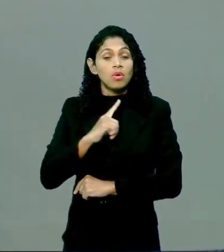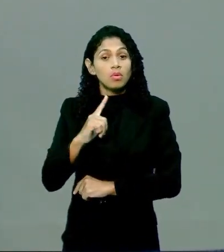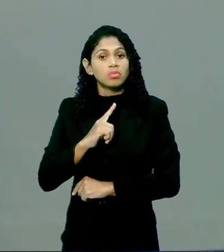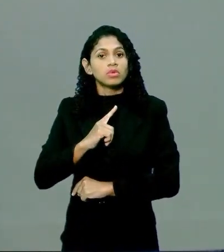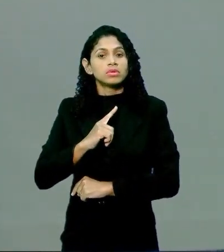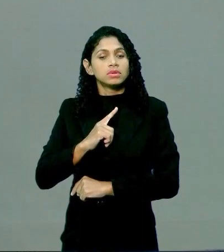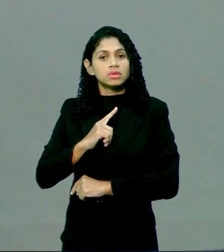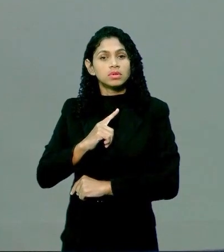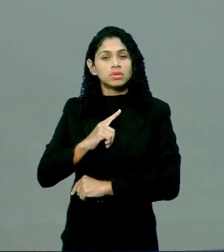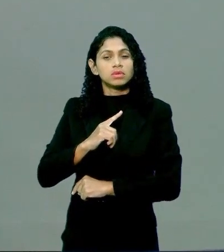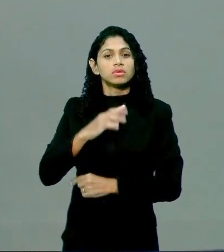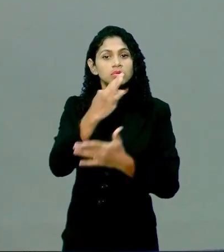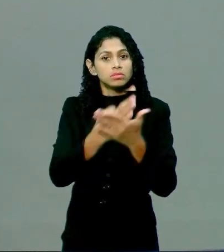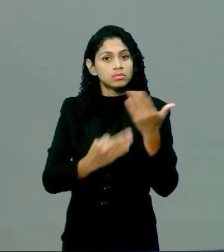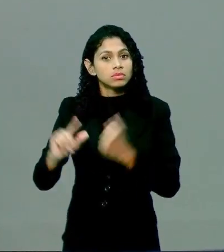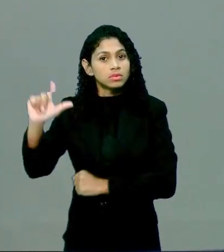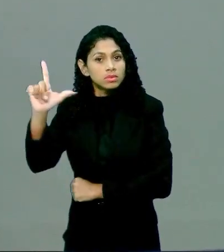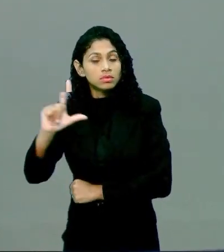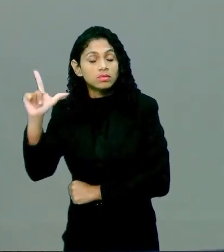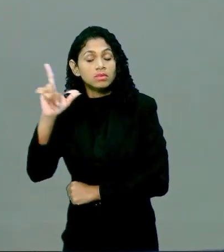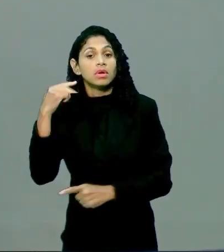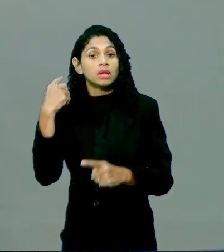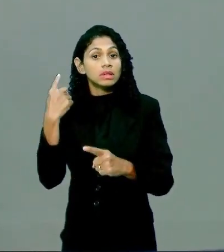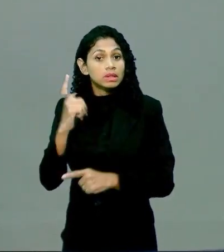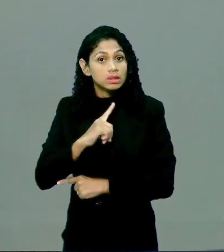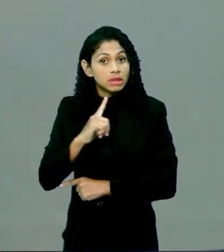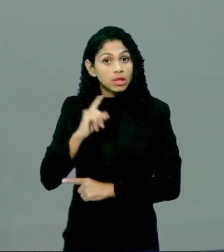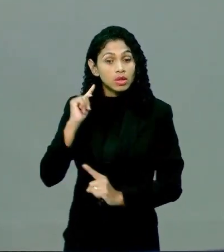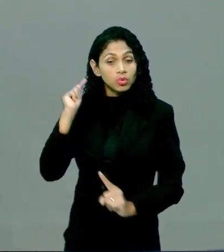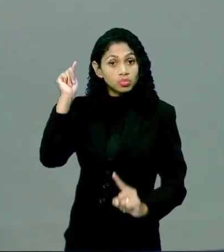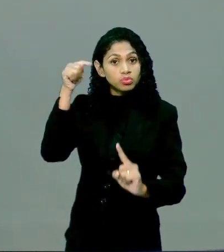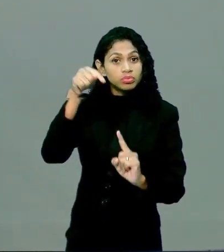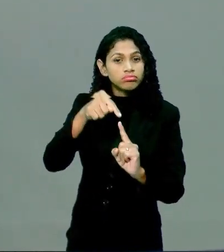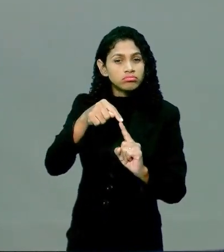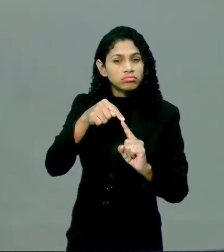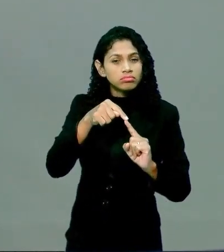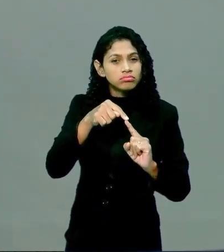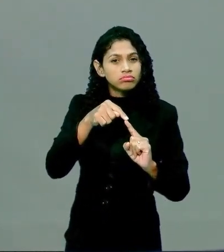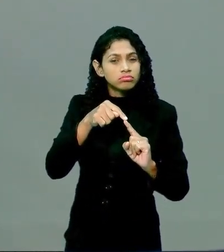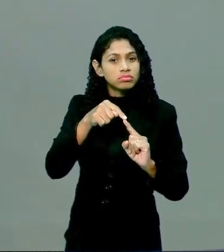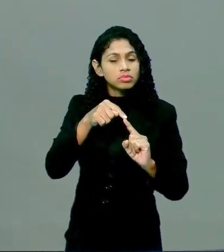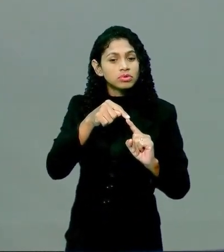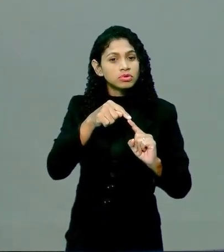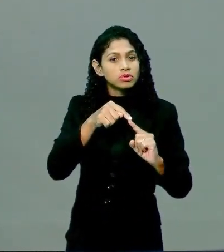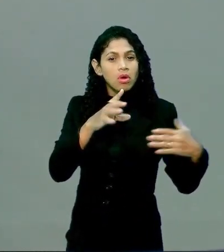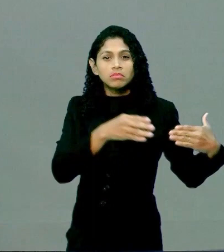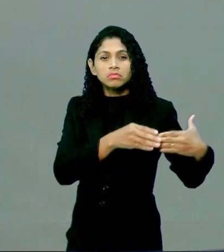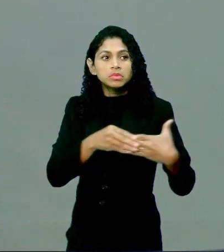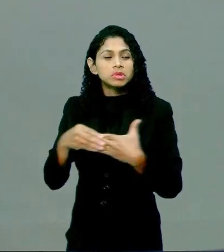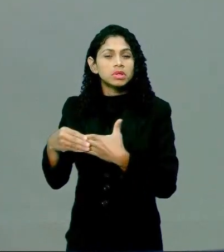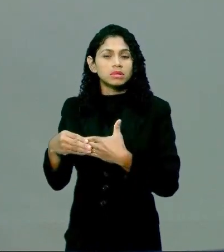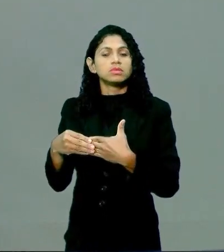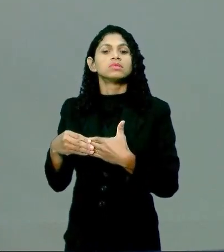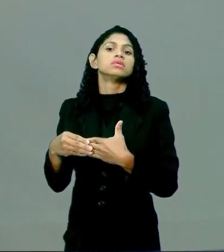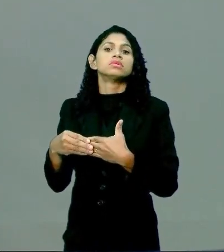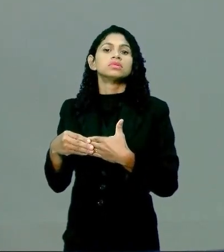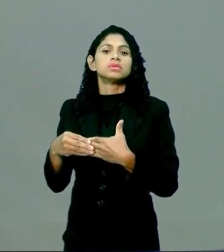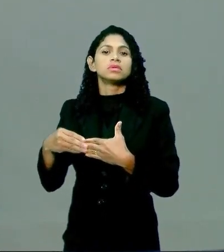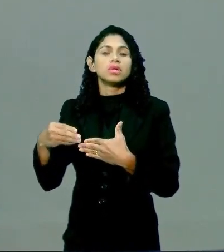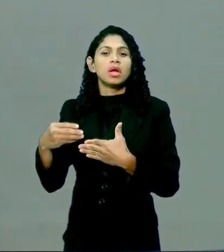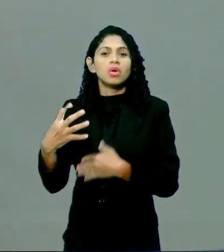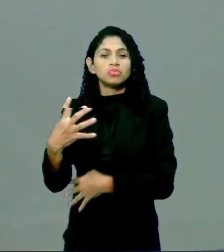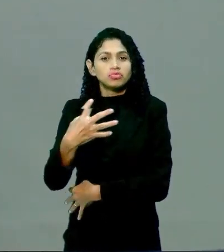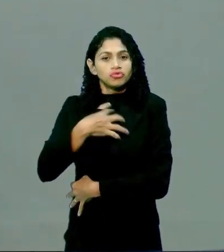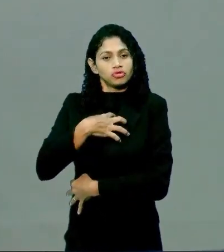está falando aqui de um texto que tem por objetivo trazer algum entretenimento, despertar algum sentimento